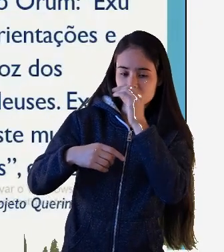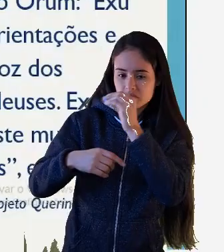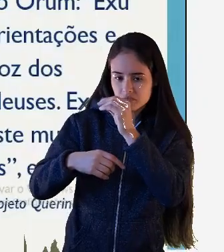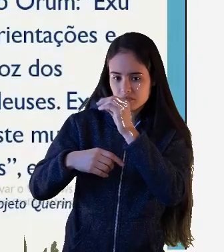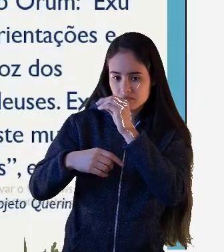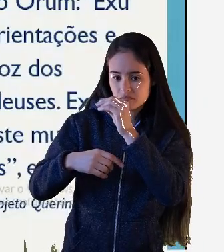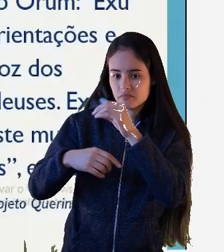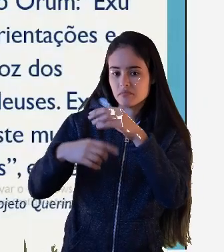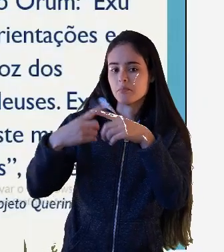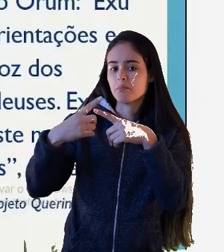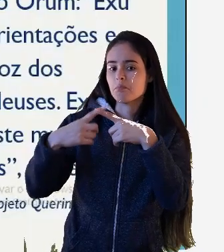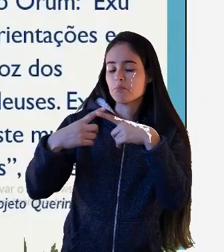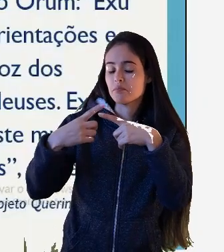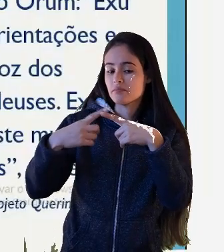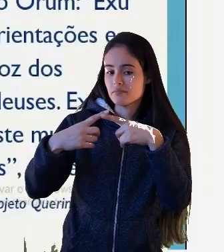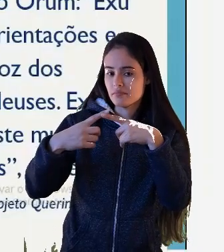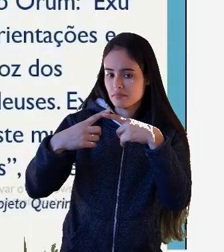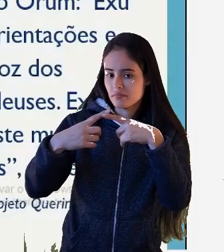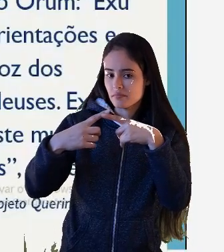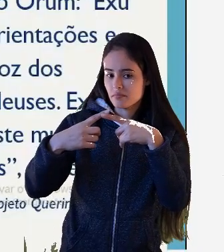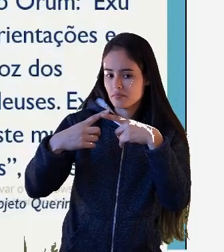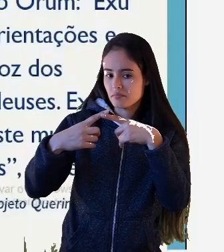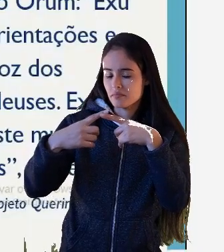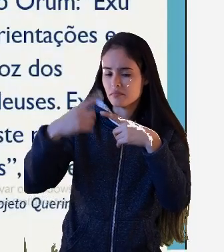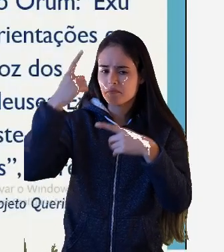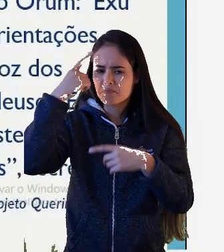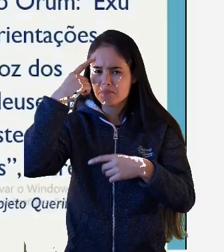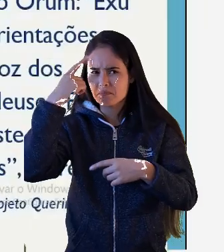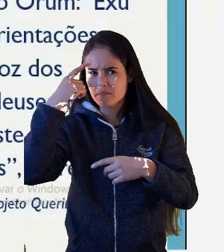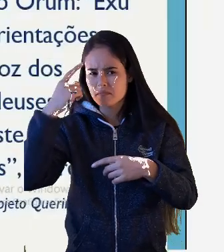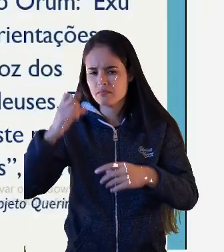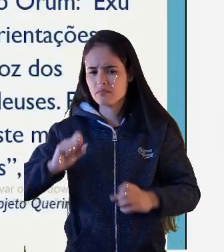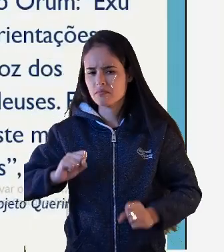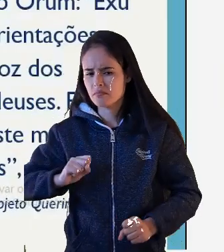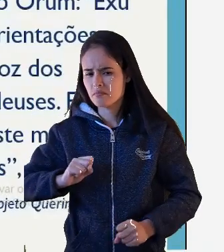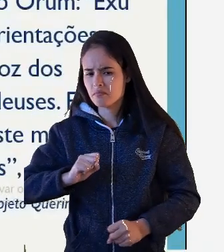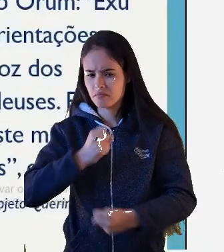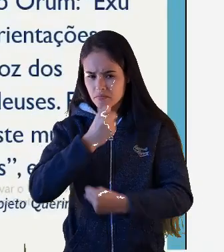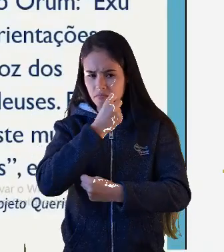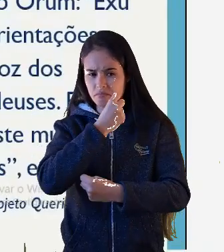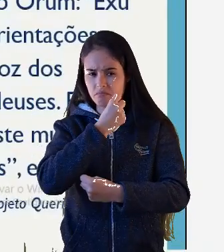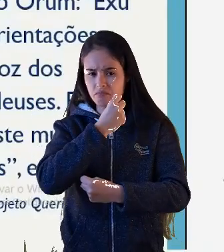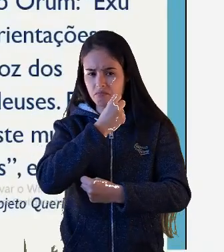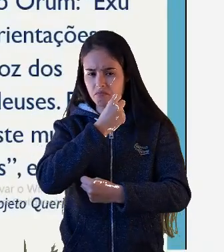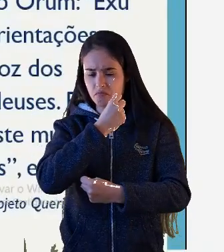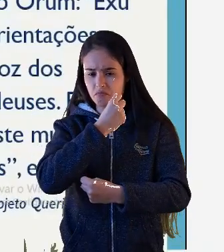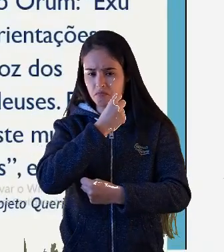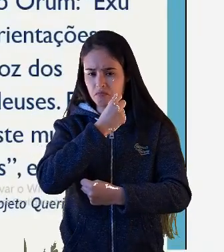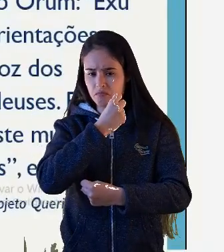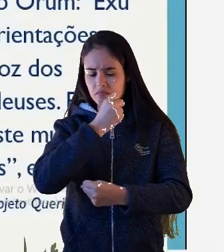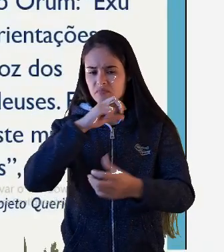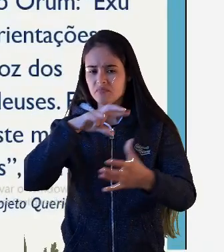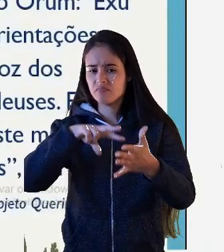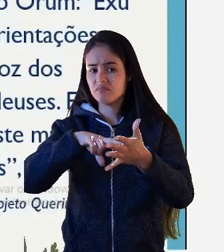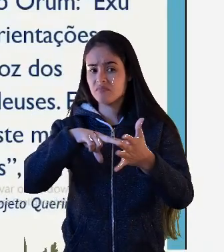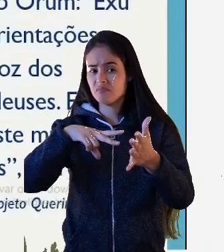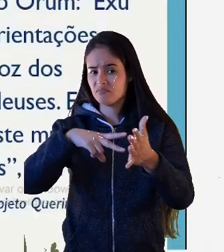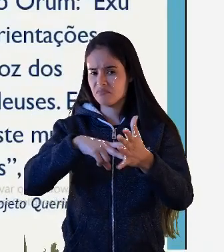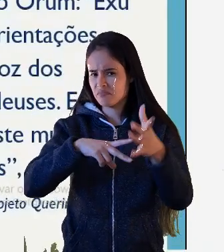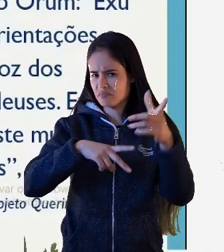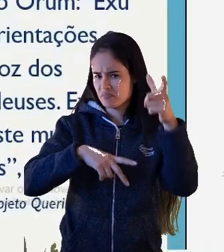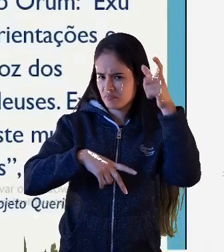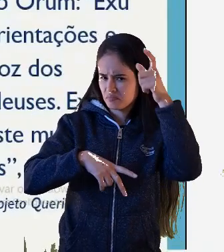de matriz africanas não são maniqueístas, né? Como são para a gente no catolicismo ou no cristianismo em geral,